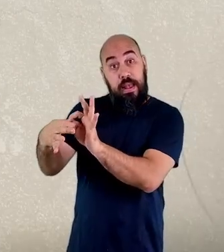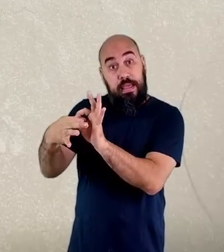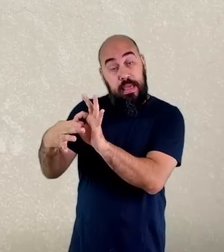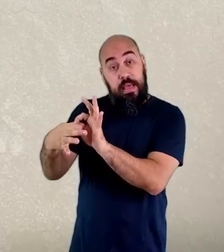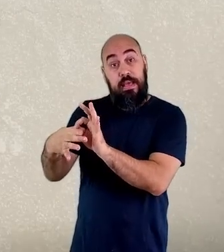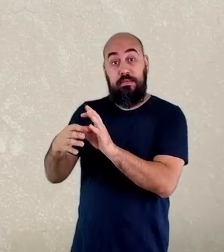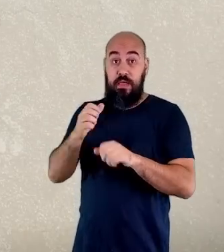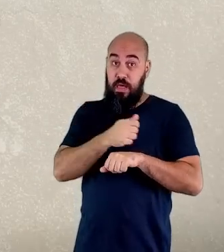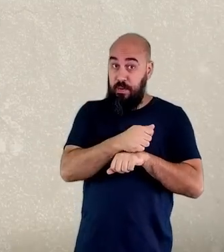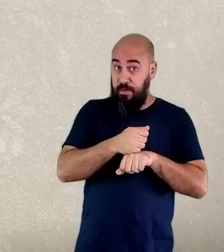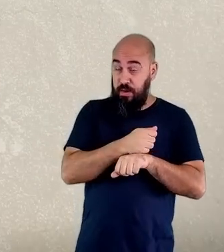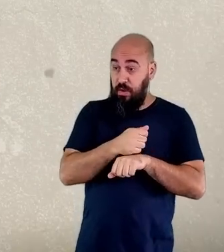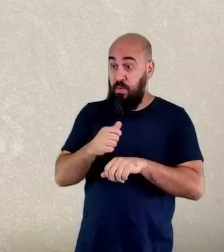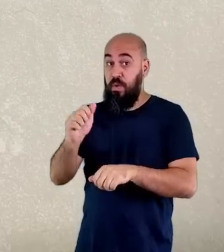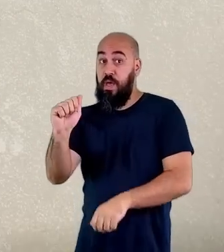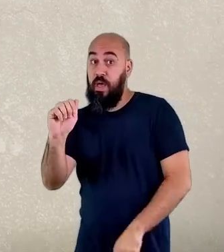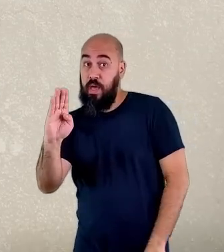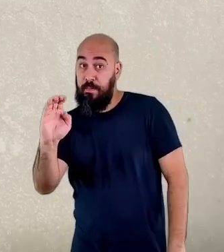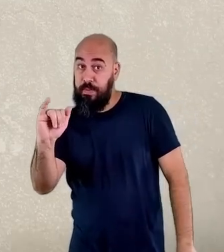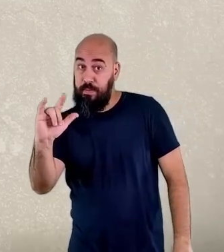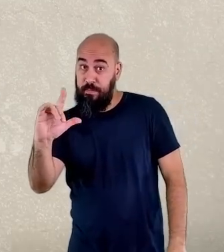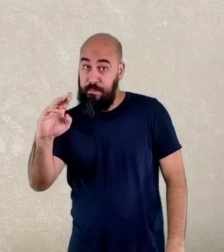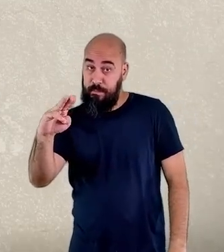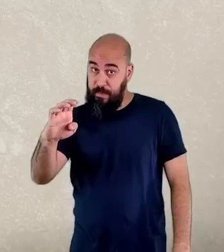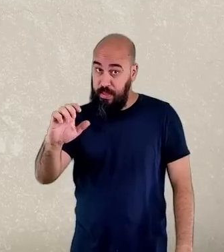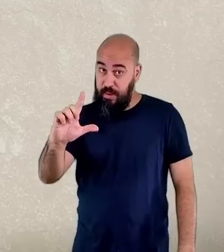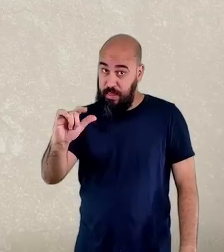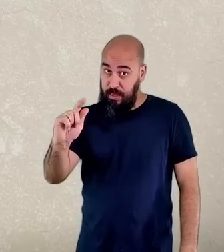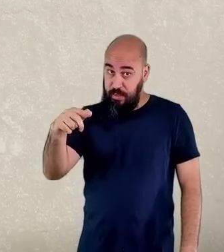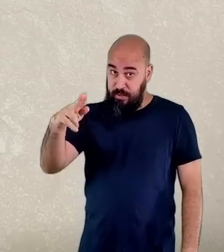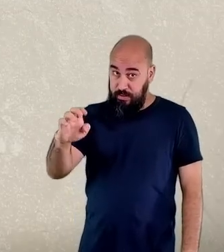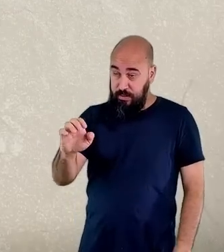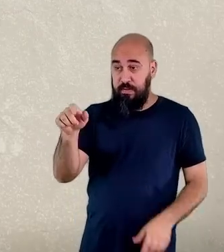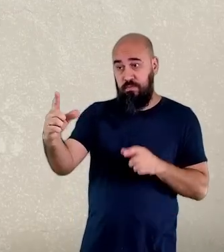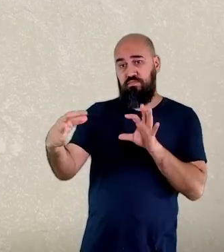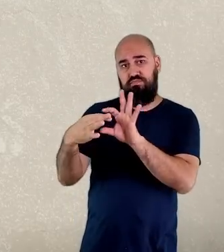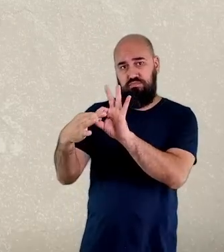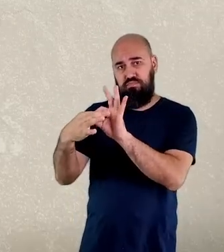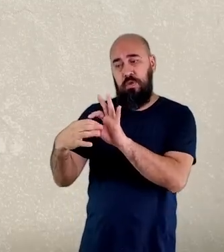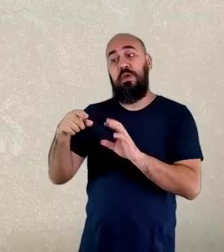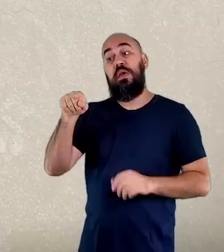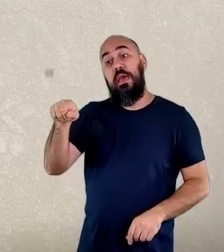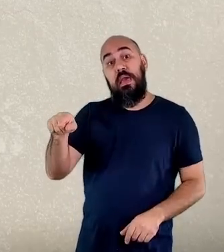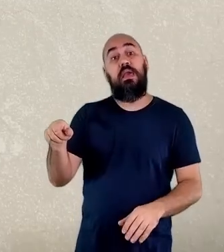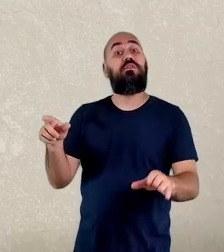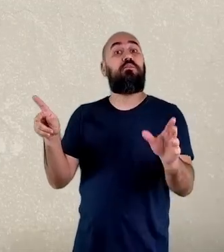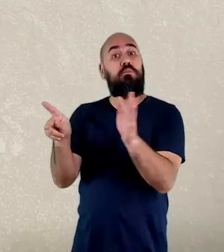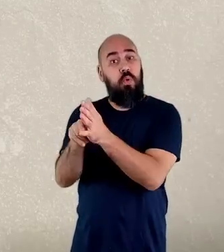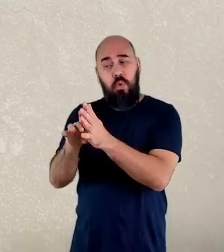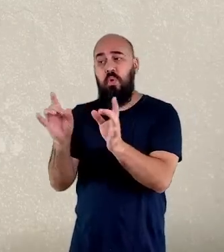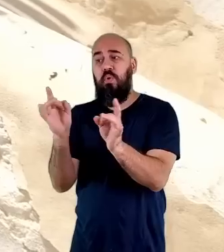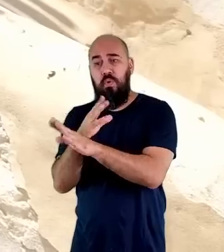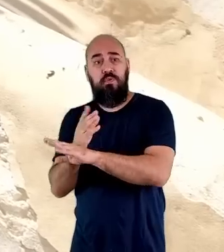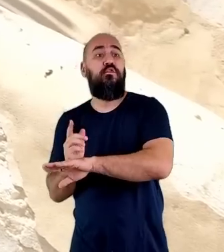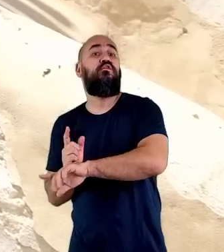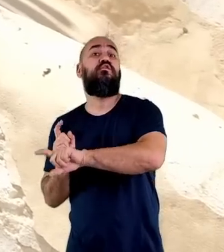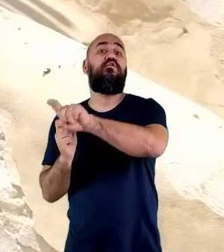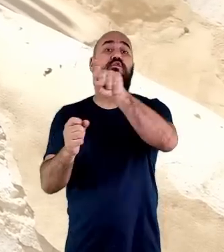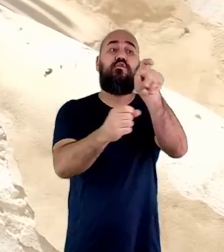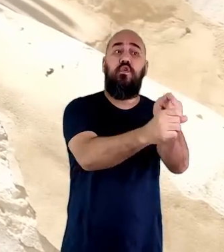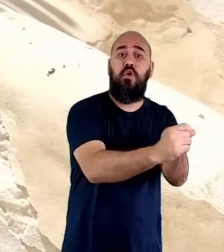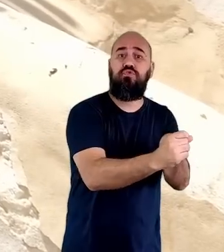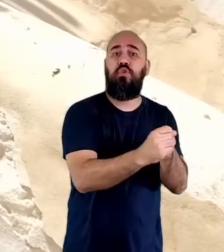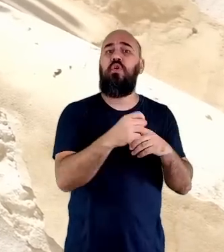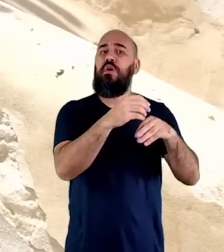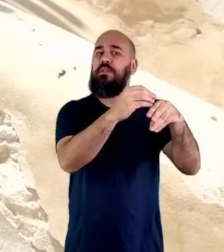Beerseba. Depois, Abimeleque e Ficol, comandante do seu exército, voltaram para as terras dos filisteus. Ou seja,